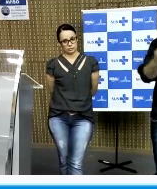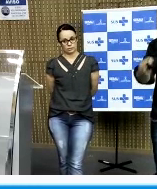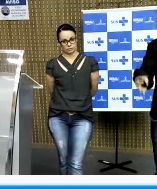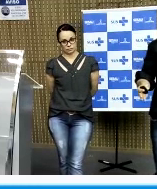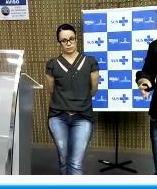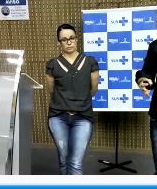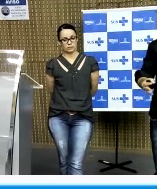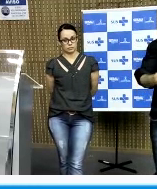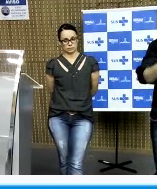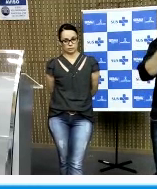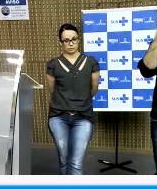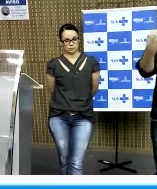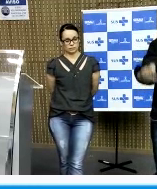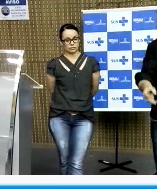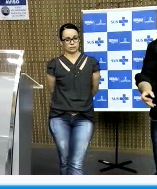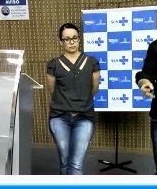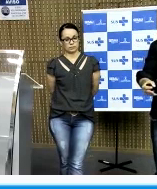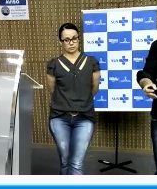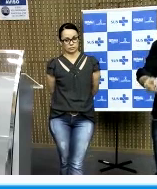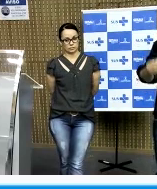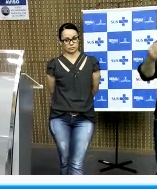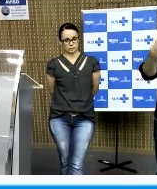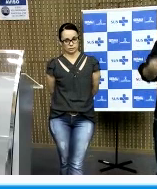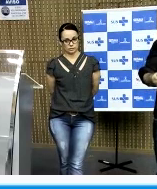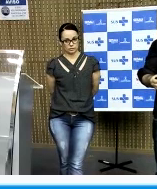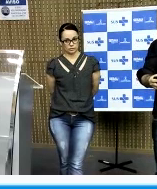sintoma dermatoneurológico, ter uma visão mais ampla, tá?